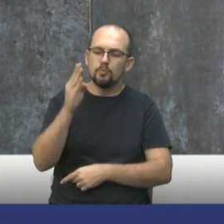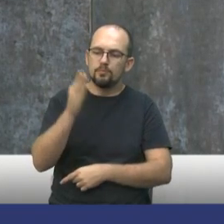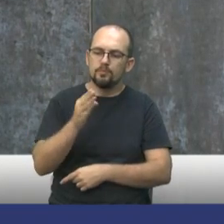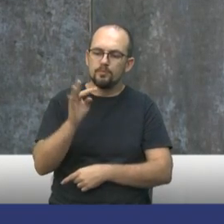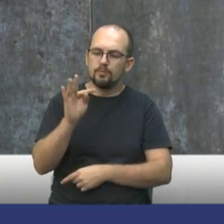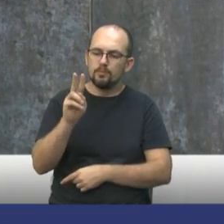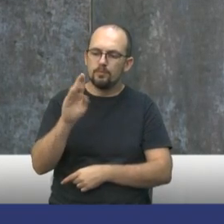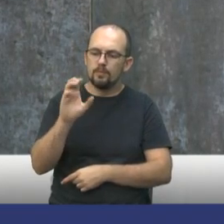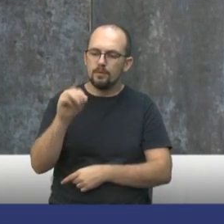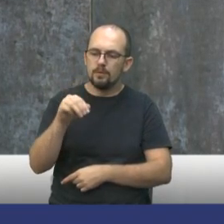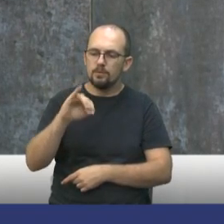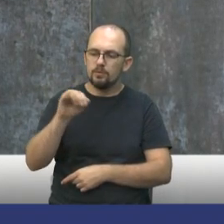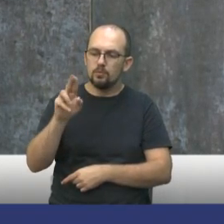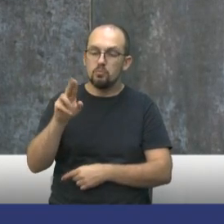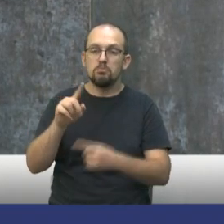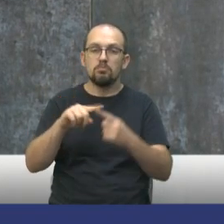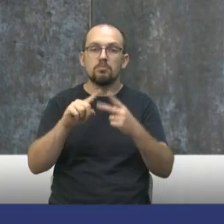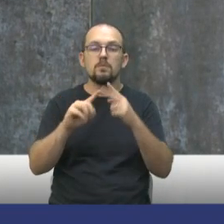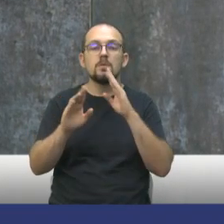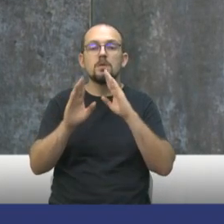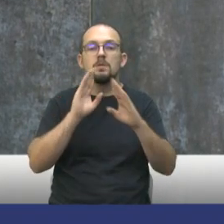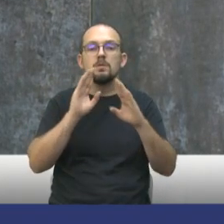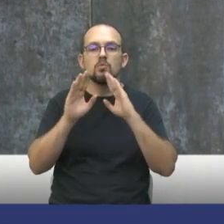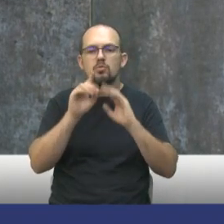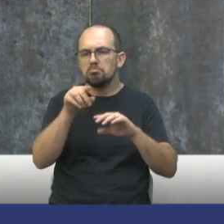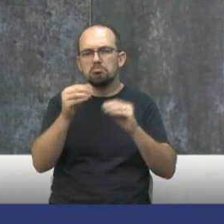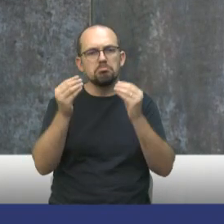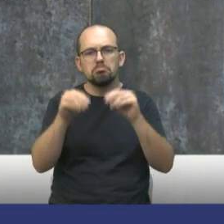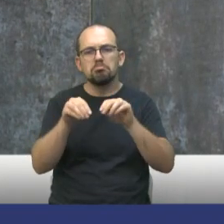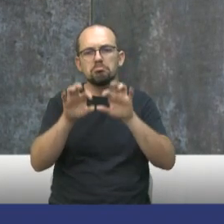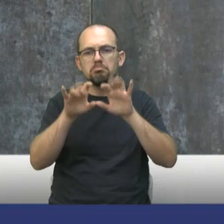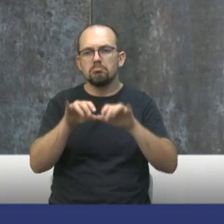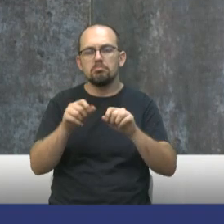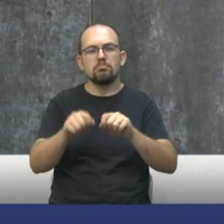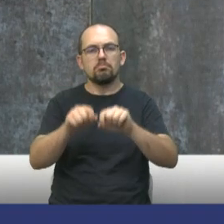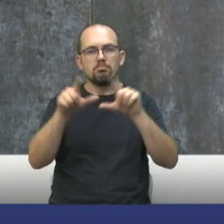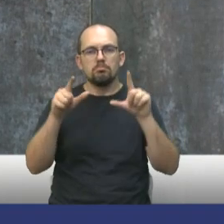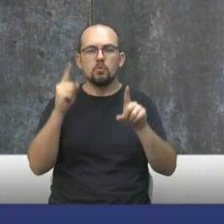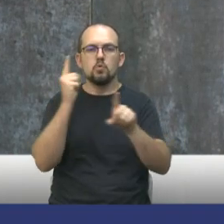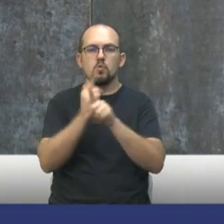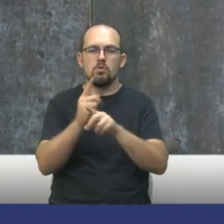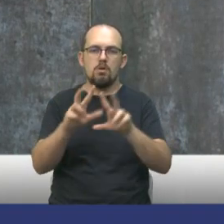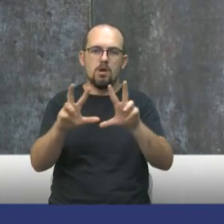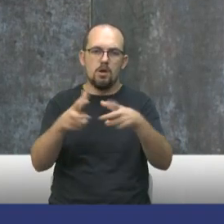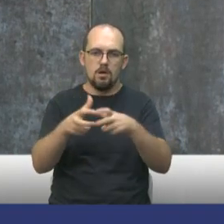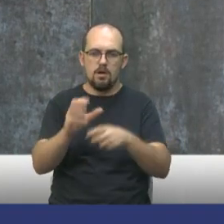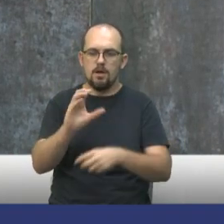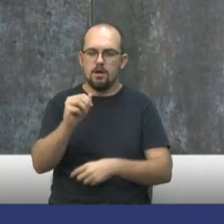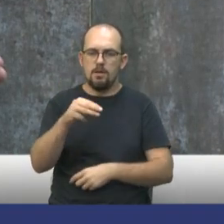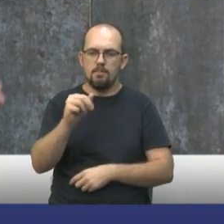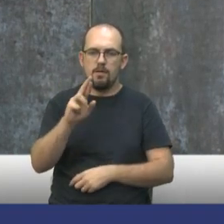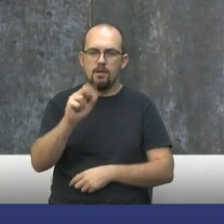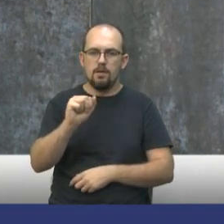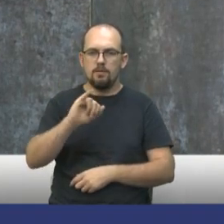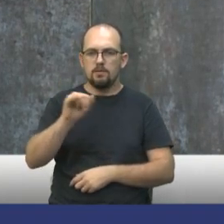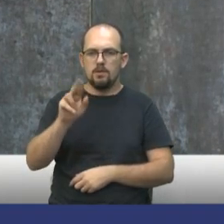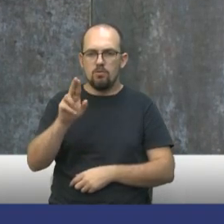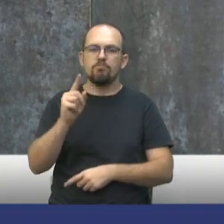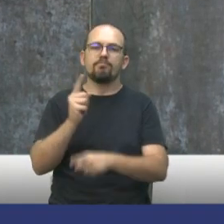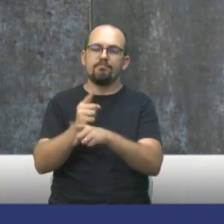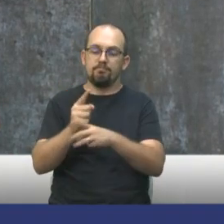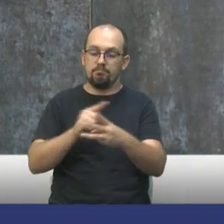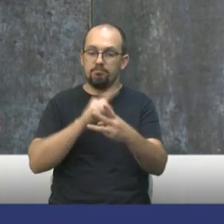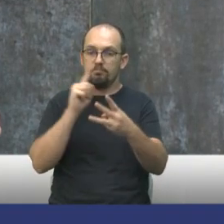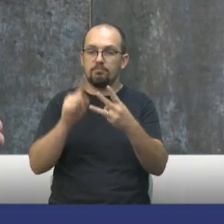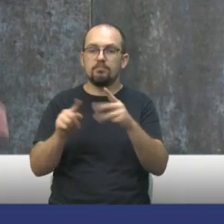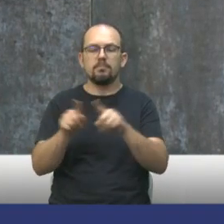youtube.com/tvcanjaú, em nossa página no Facebook, é só buscar por Câmara Municipal de Jaú. Nós também iremos disponibilizar fotos da